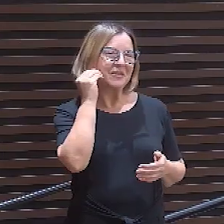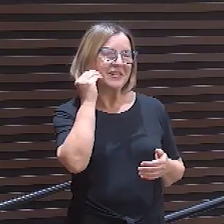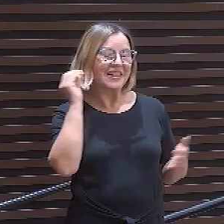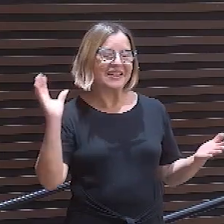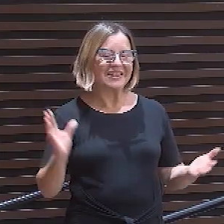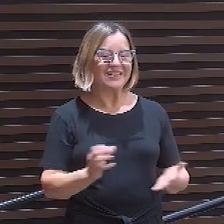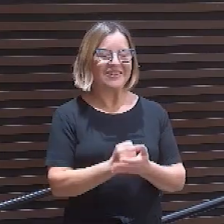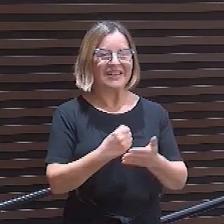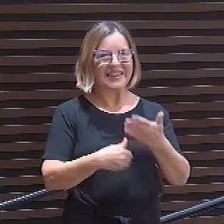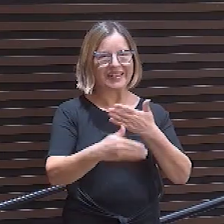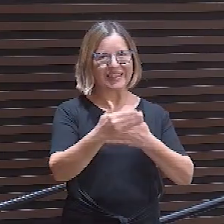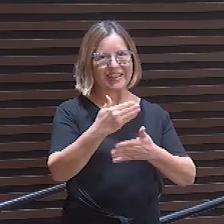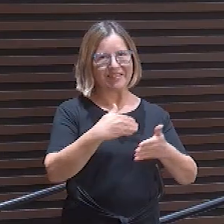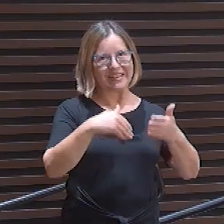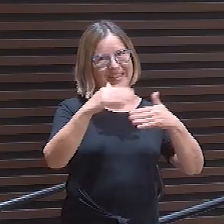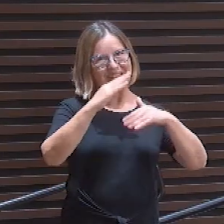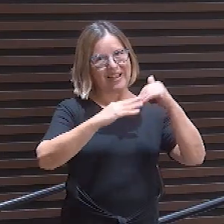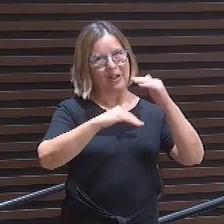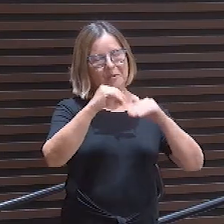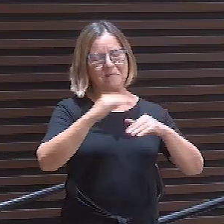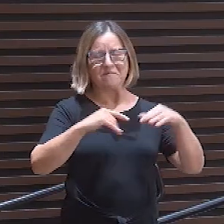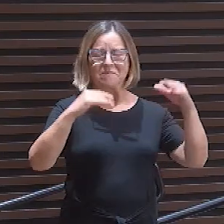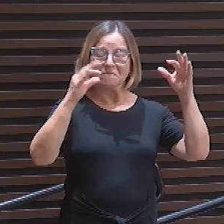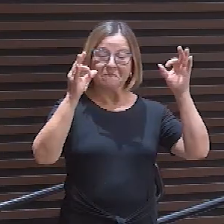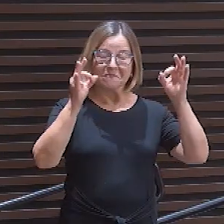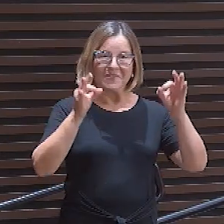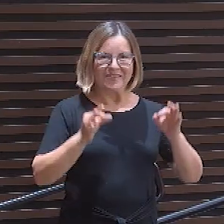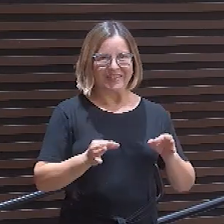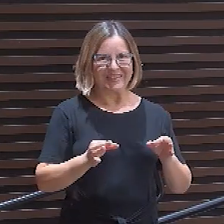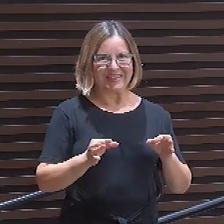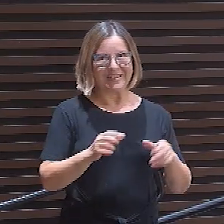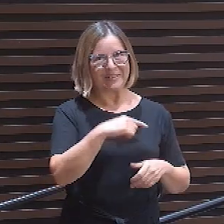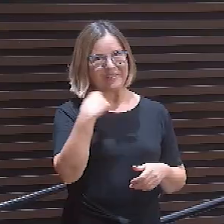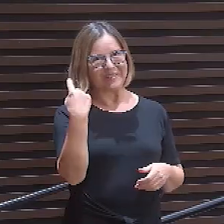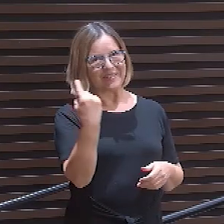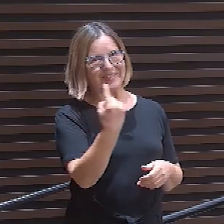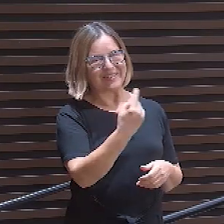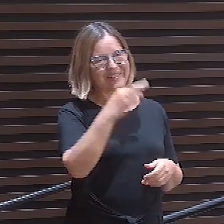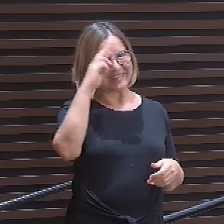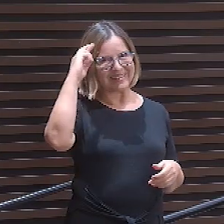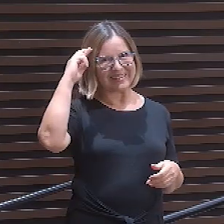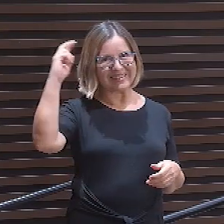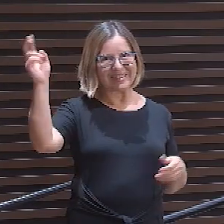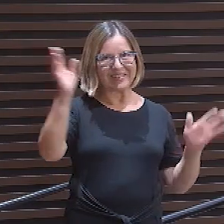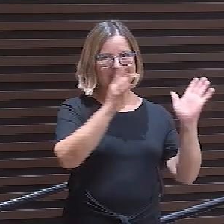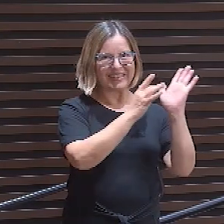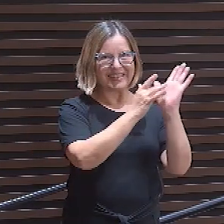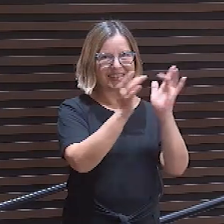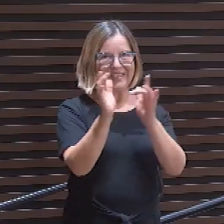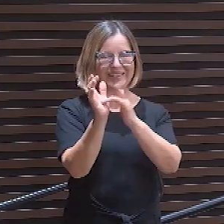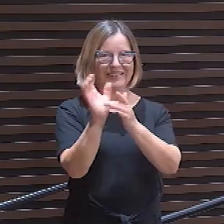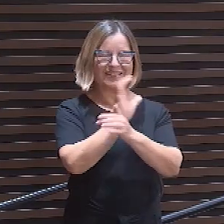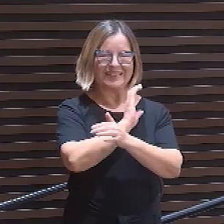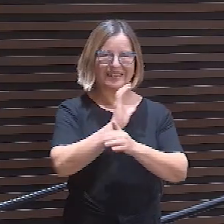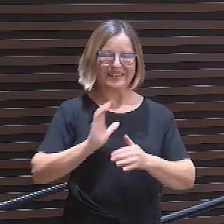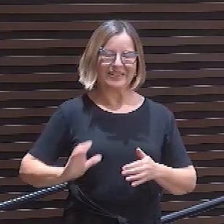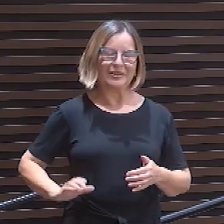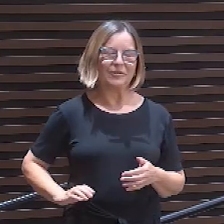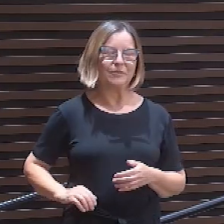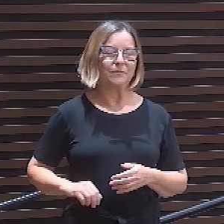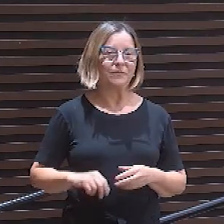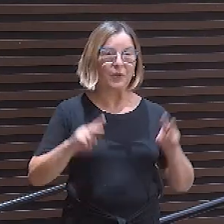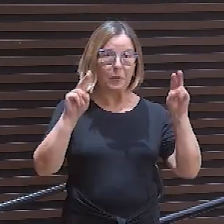através da obra perfeita do nosso Senhor Jesus Cristo. O assunto da